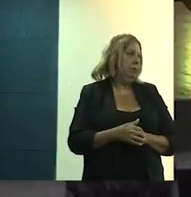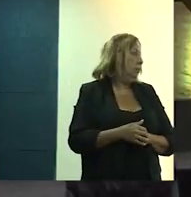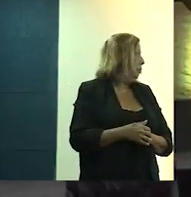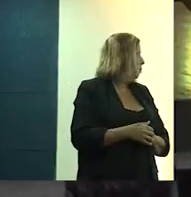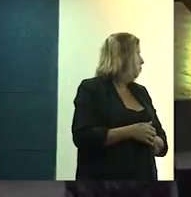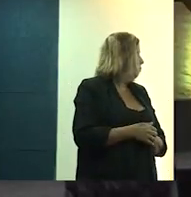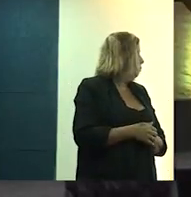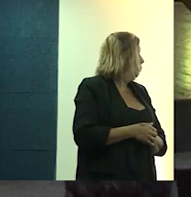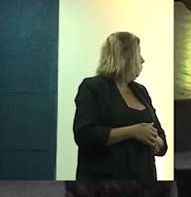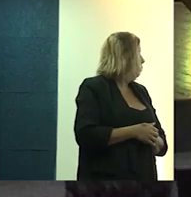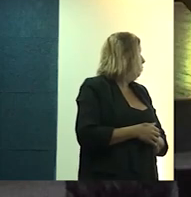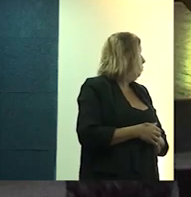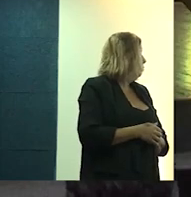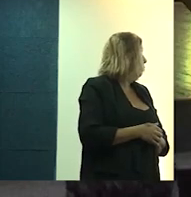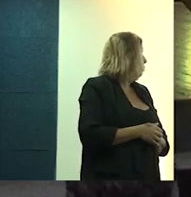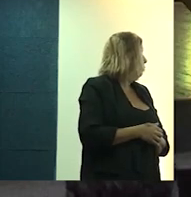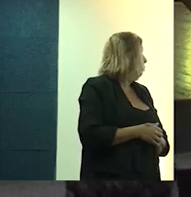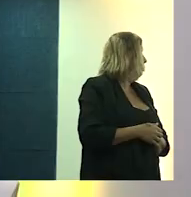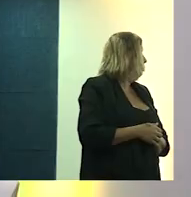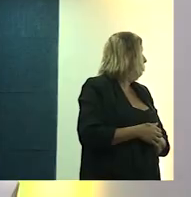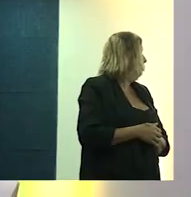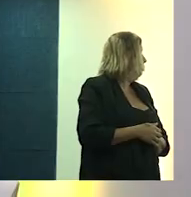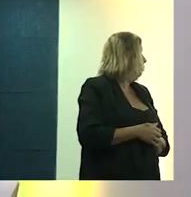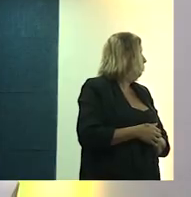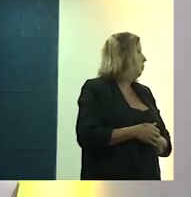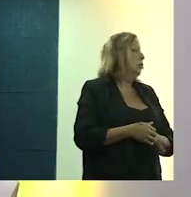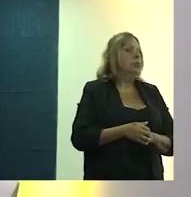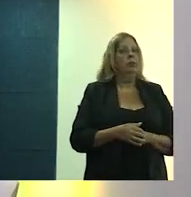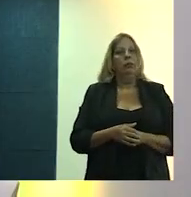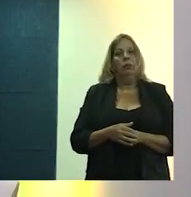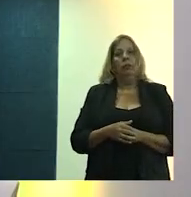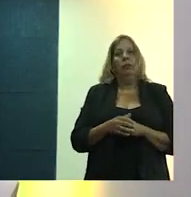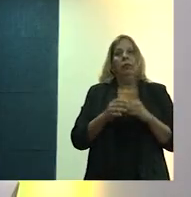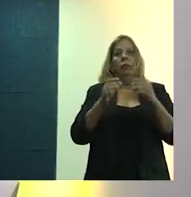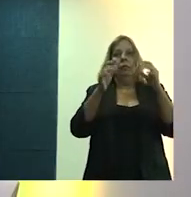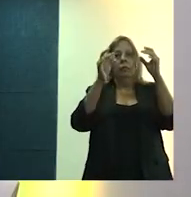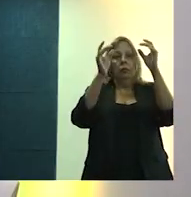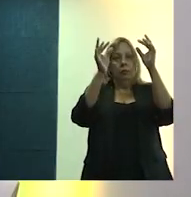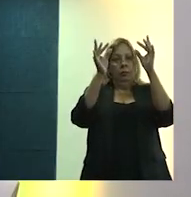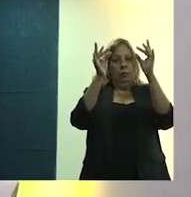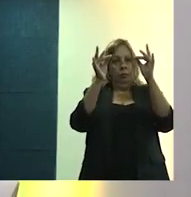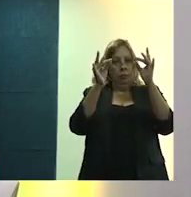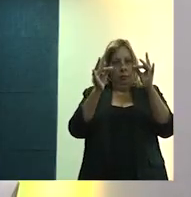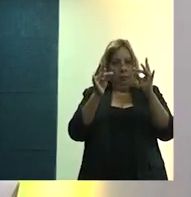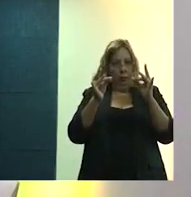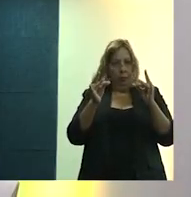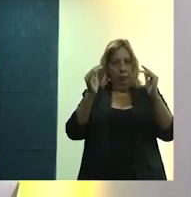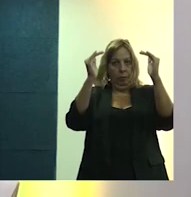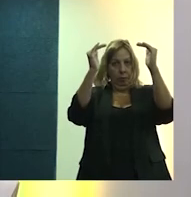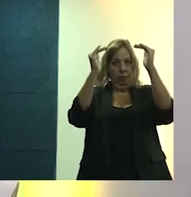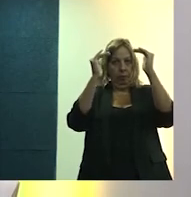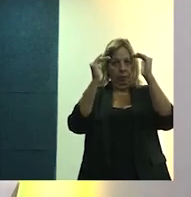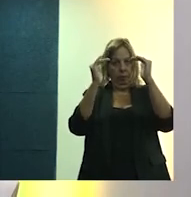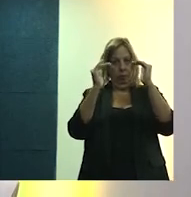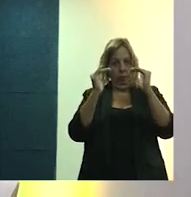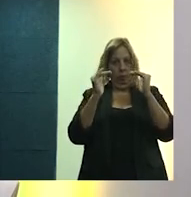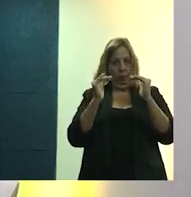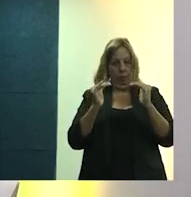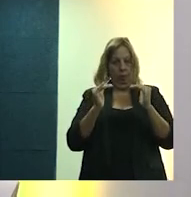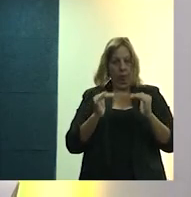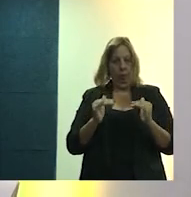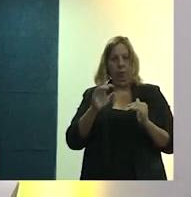Bom na verdade aqui é só uma a gente destrincha um pouco né O que compõem aí cada uma das